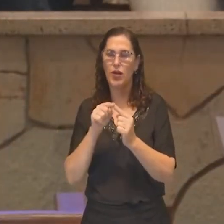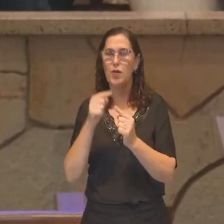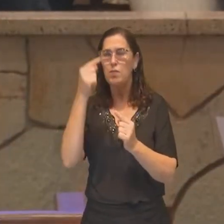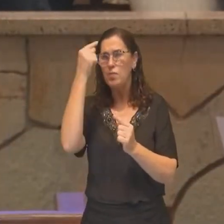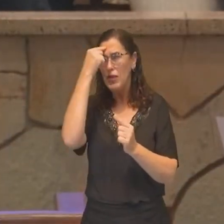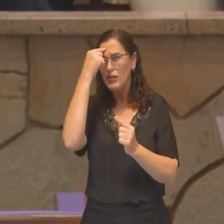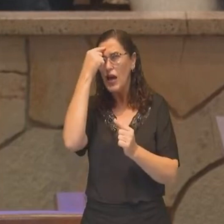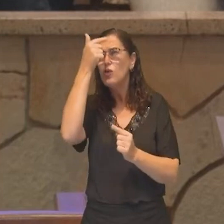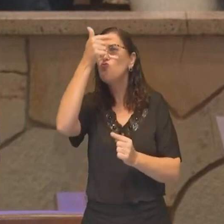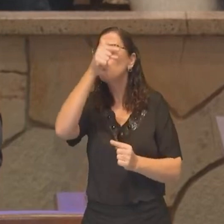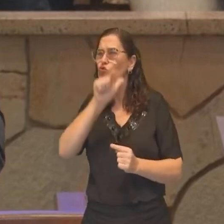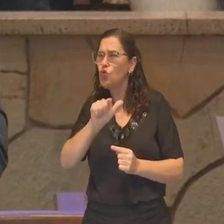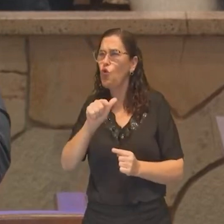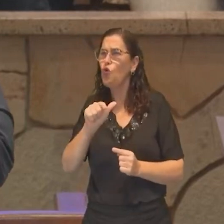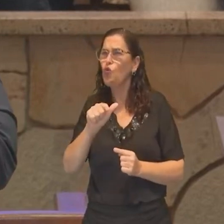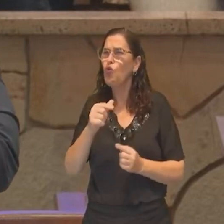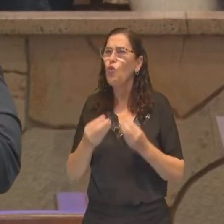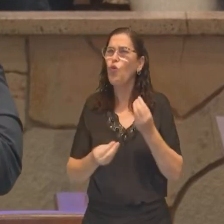vida.